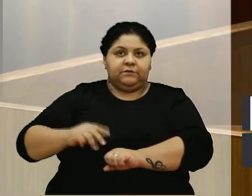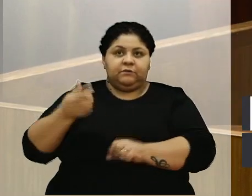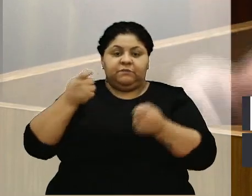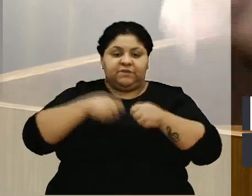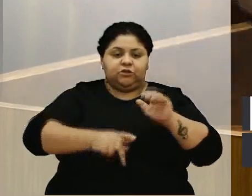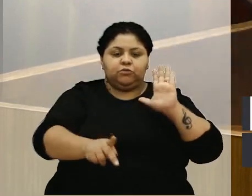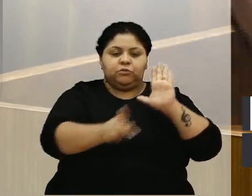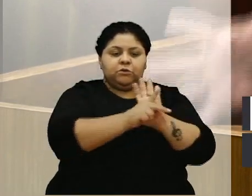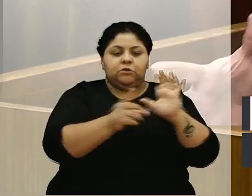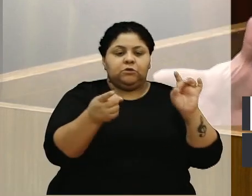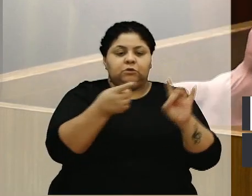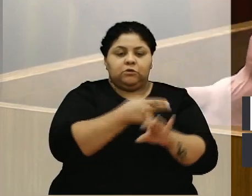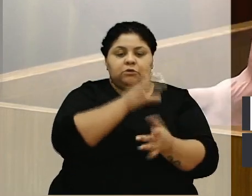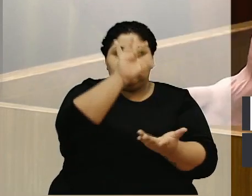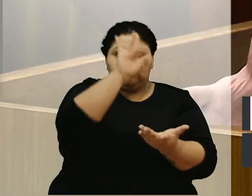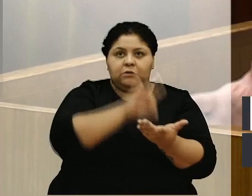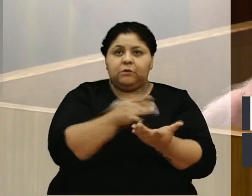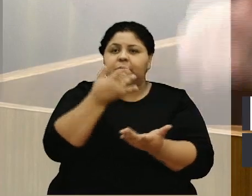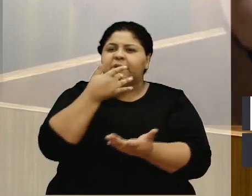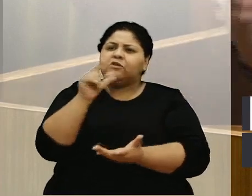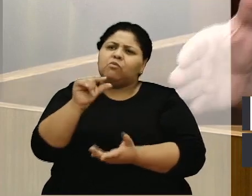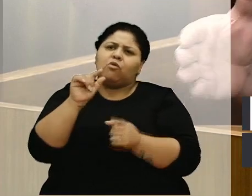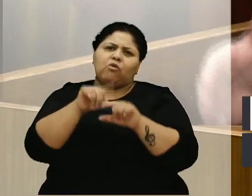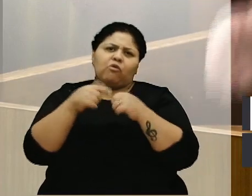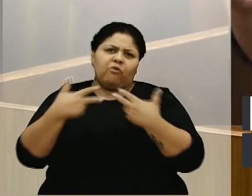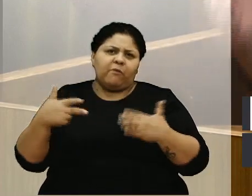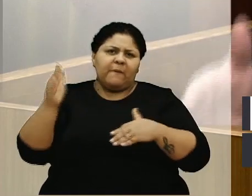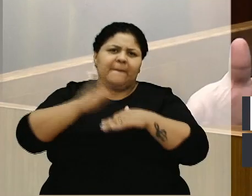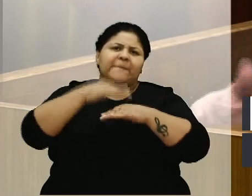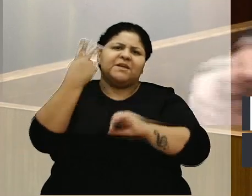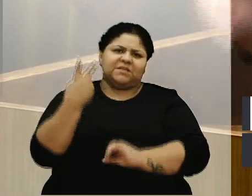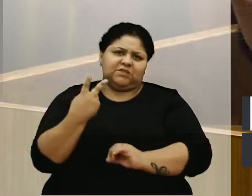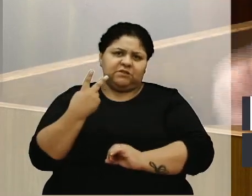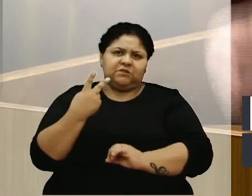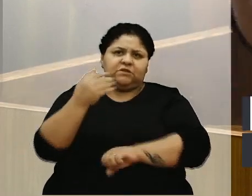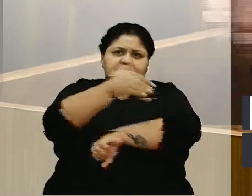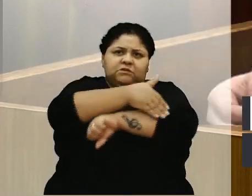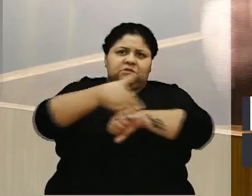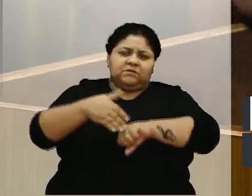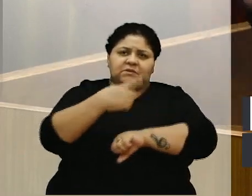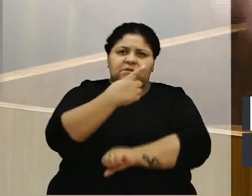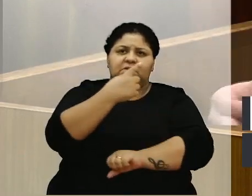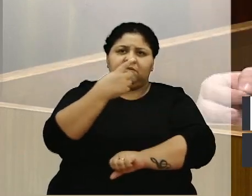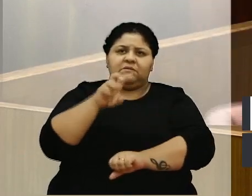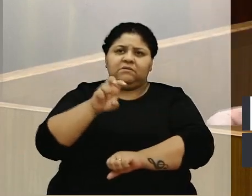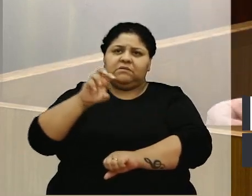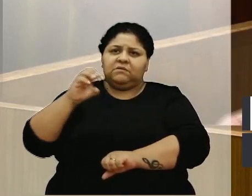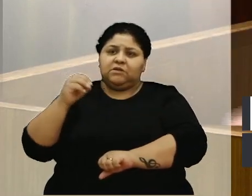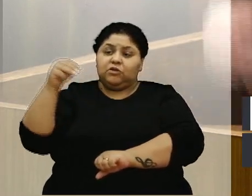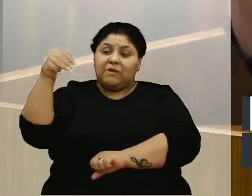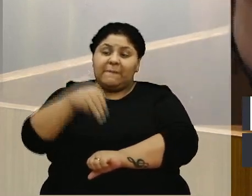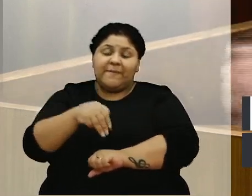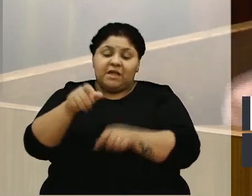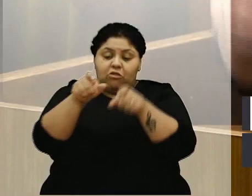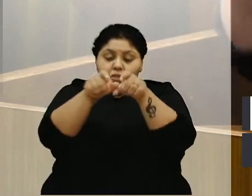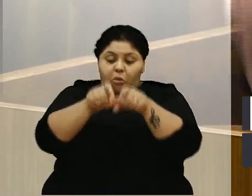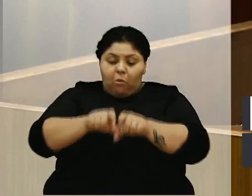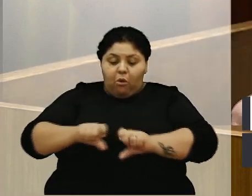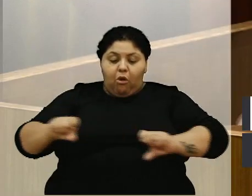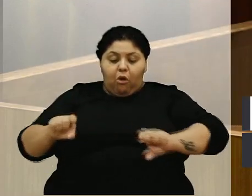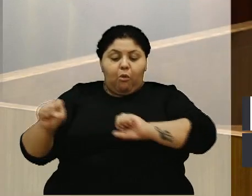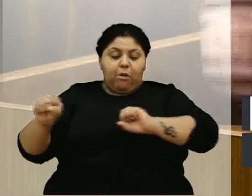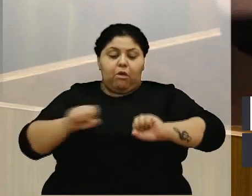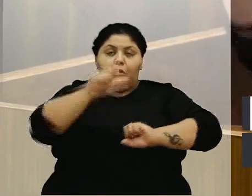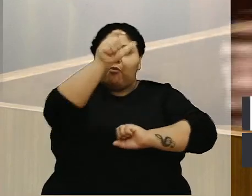protocolado. E eu peço pouca coisa. Mais 2 coisas, são 2 ruas de 150 metros de tubo, para poder as